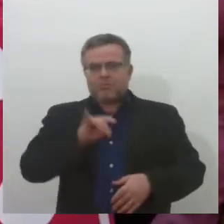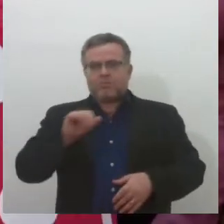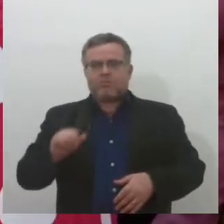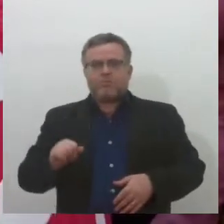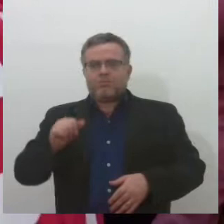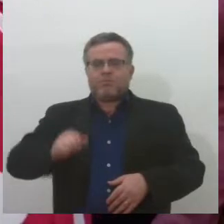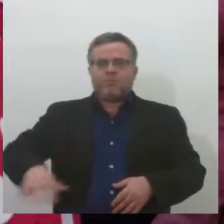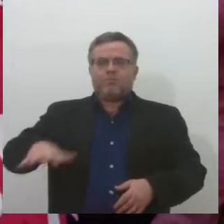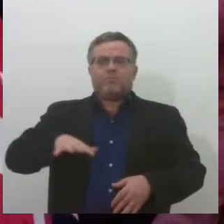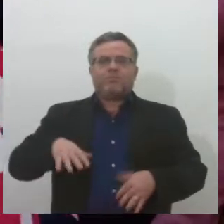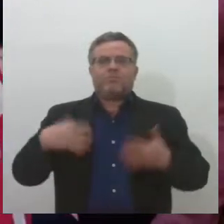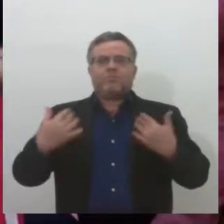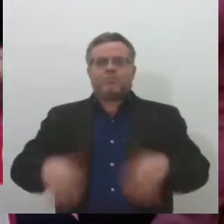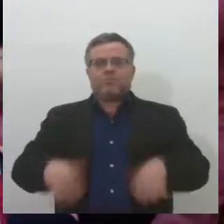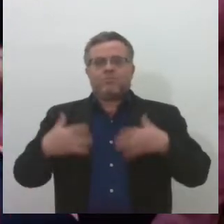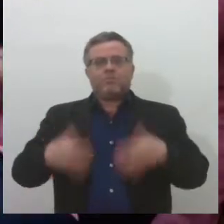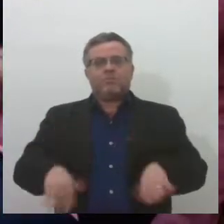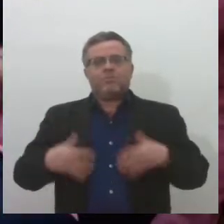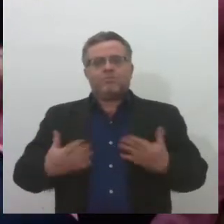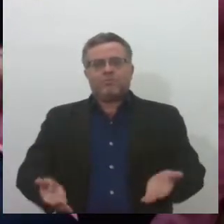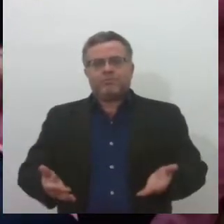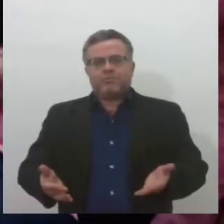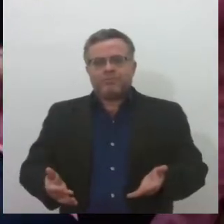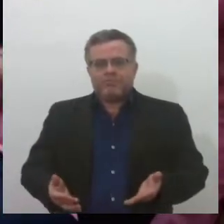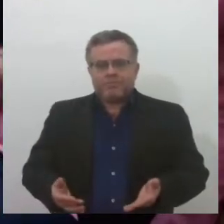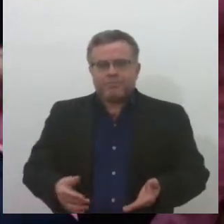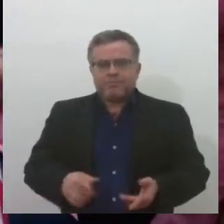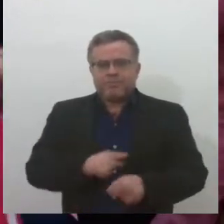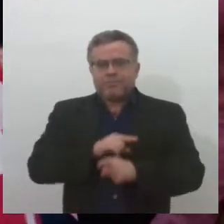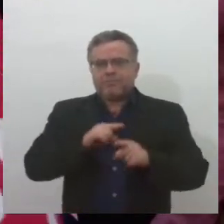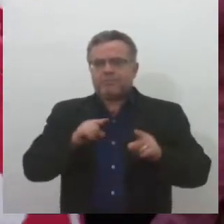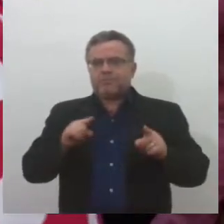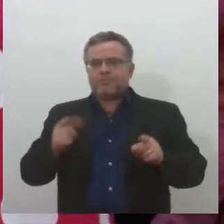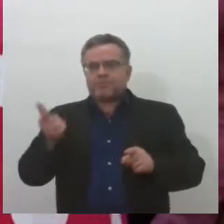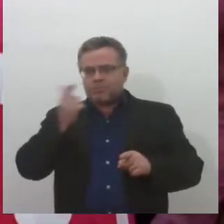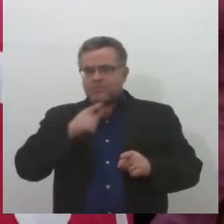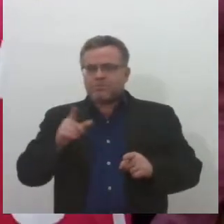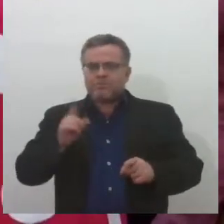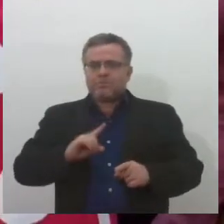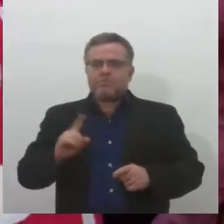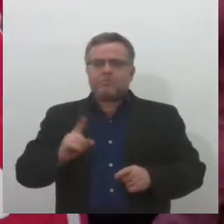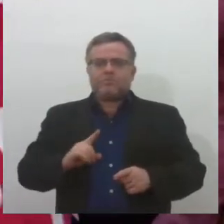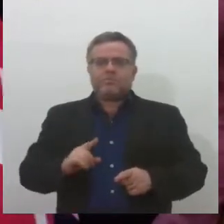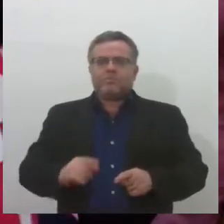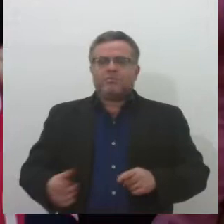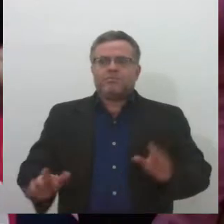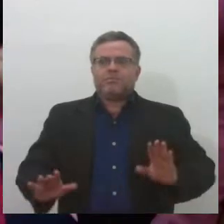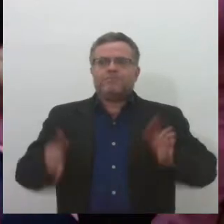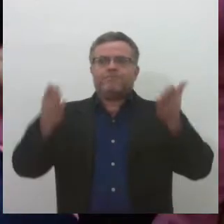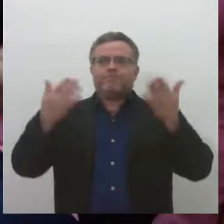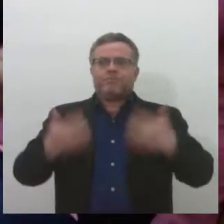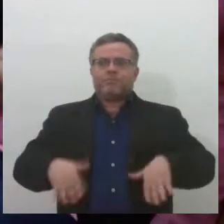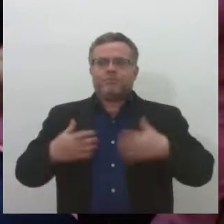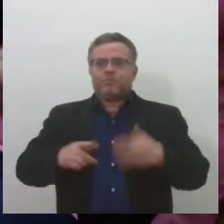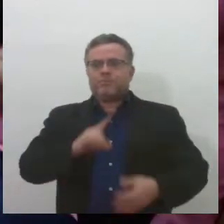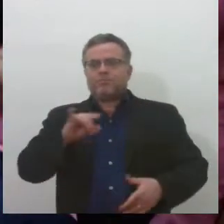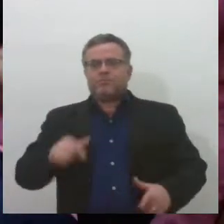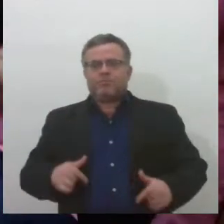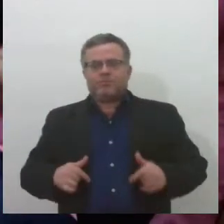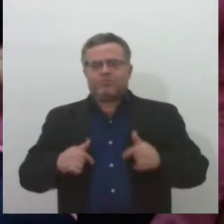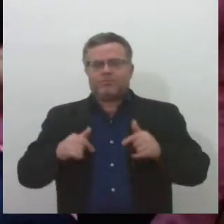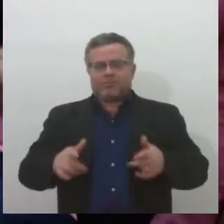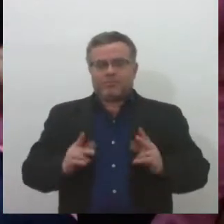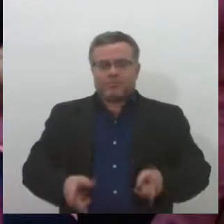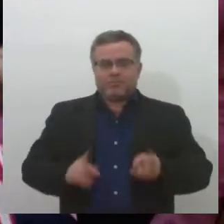dia do assistente social acho que não Eles não tiveram que comemorar e lamentável é um dia de luta mas